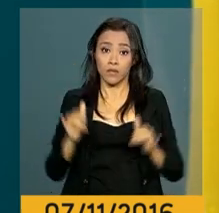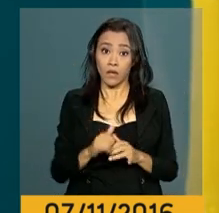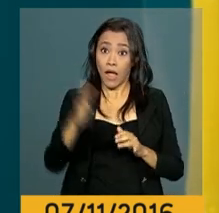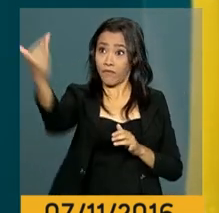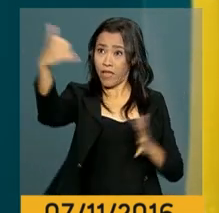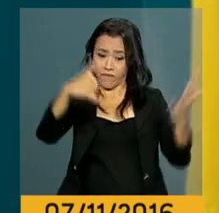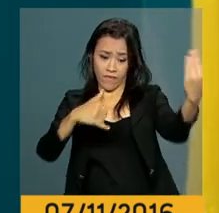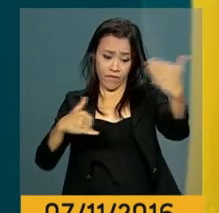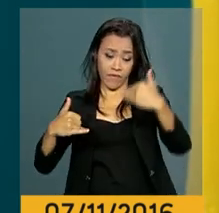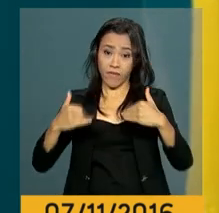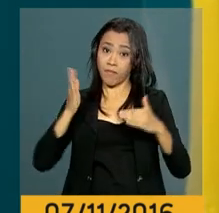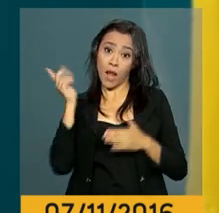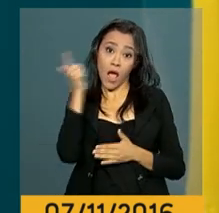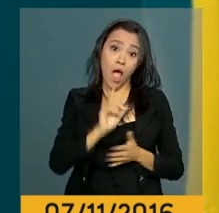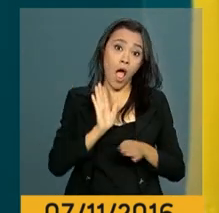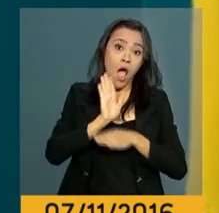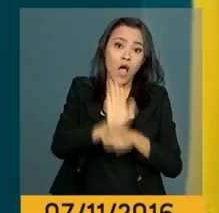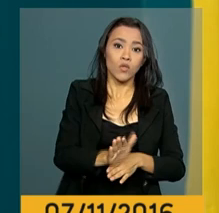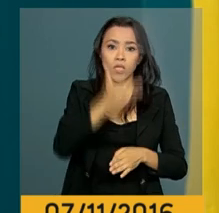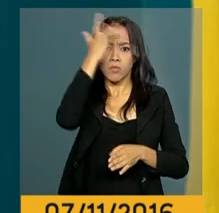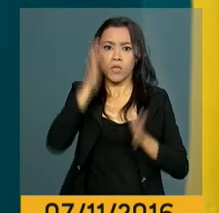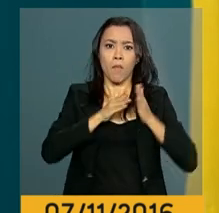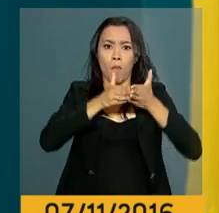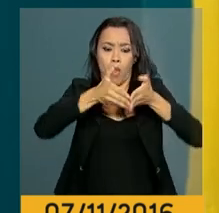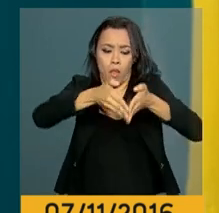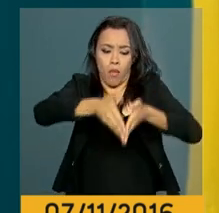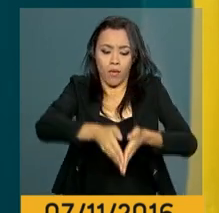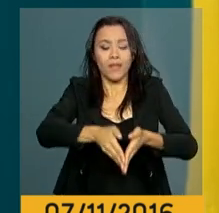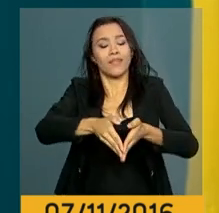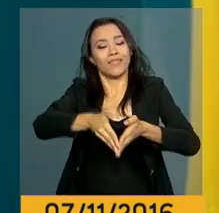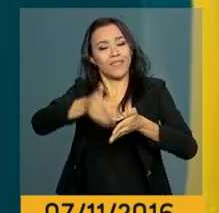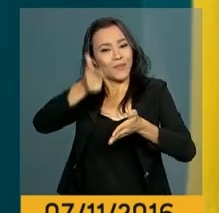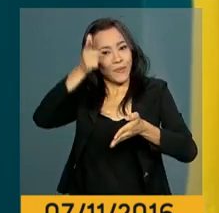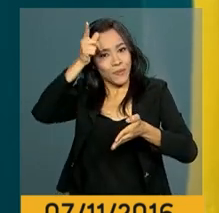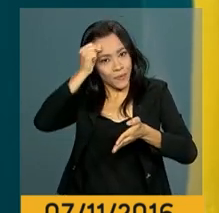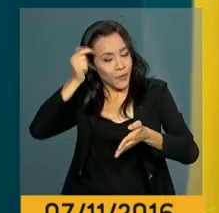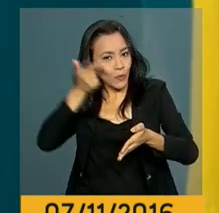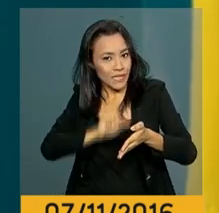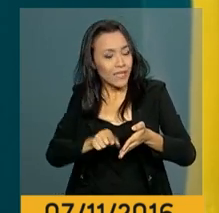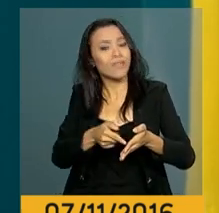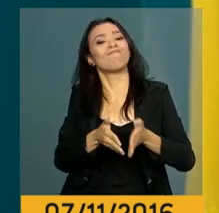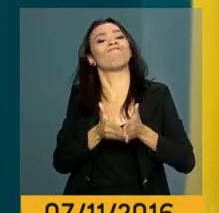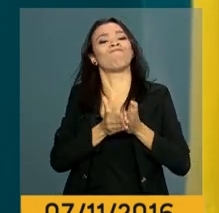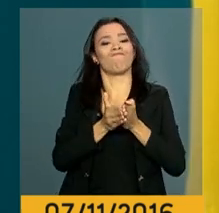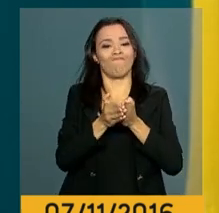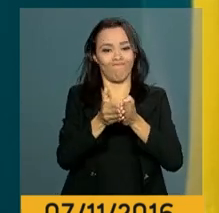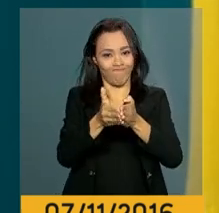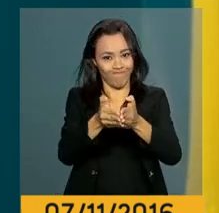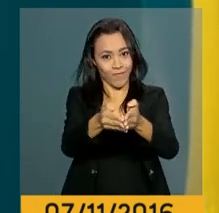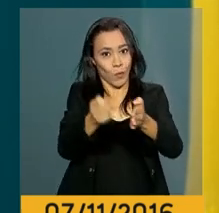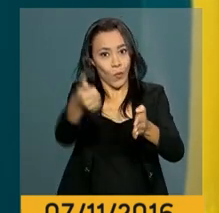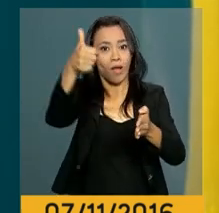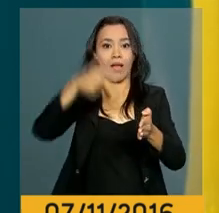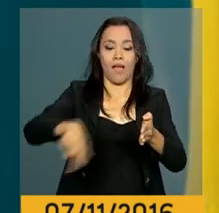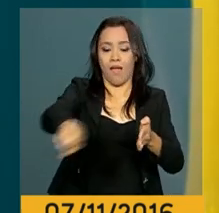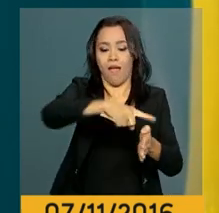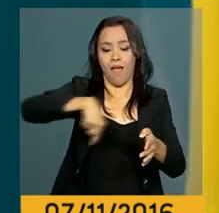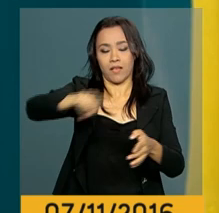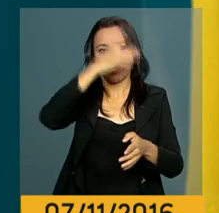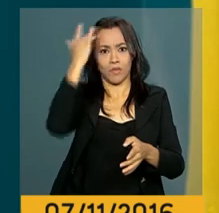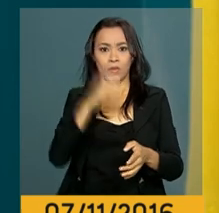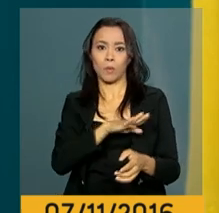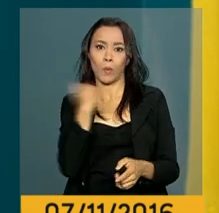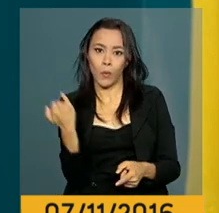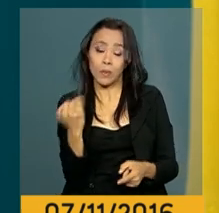de salvamento. E esta missão de salvamento salva aqueles que iam naufragar. Por isso que se